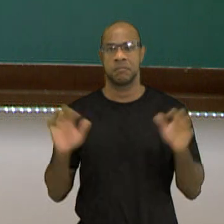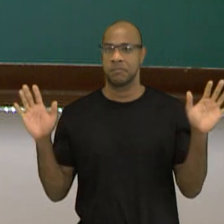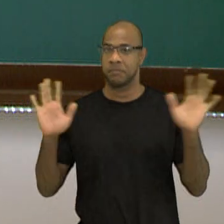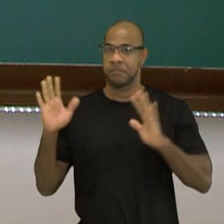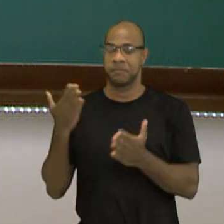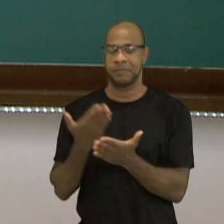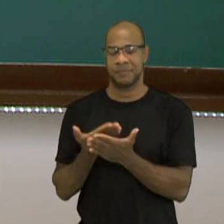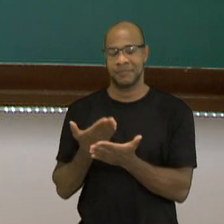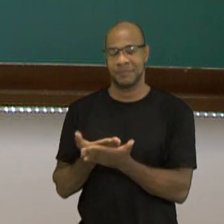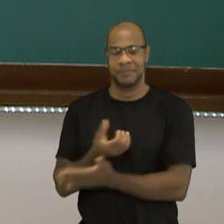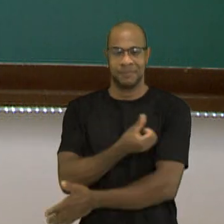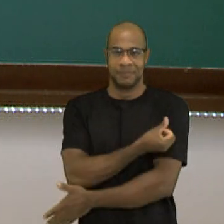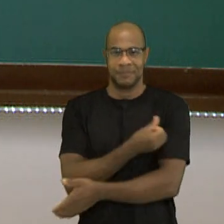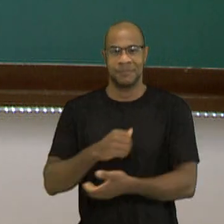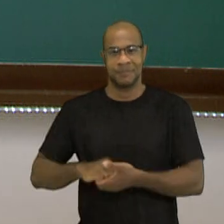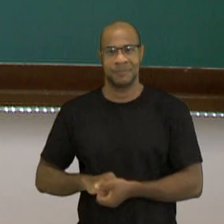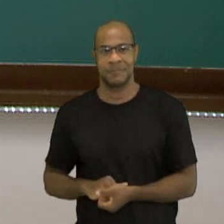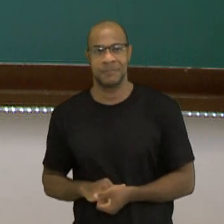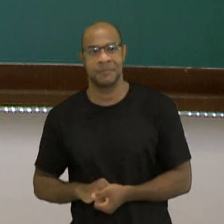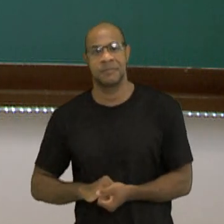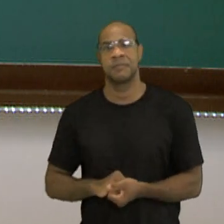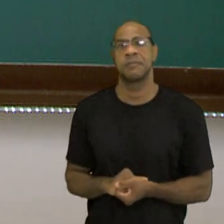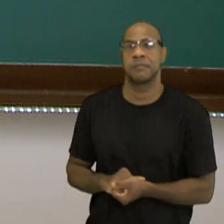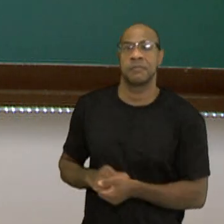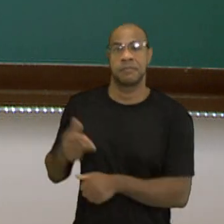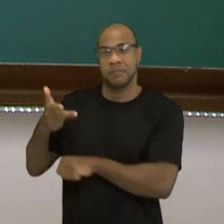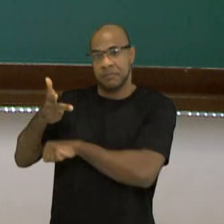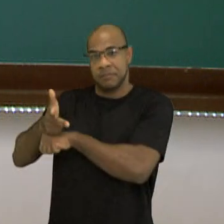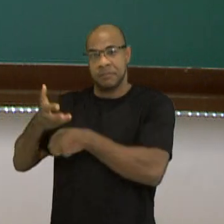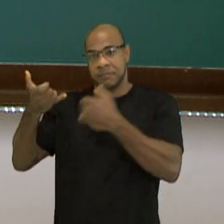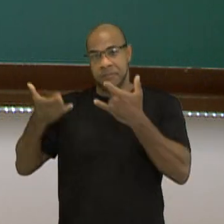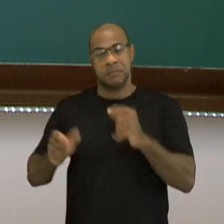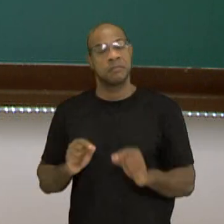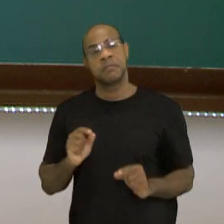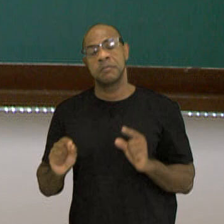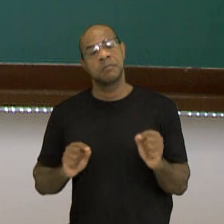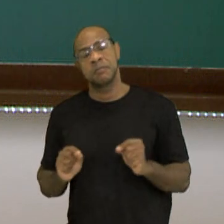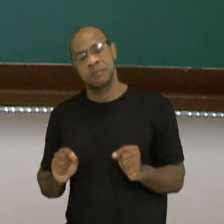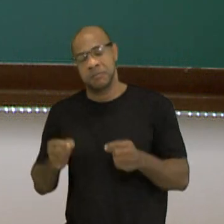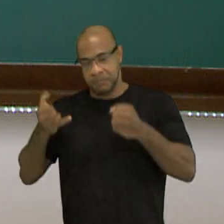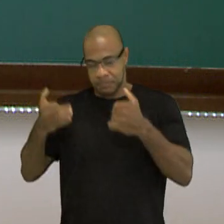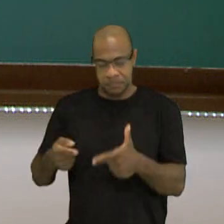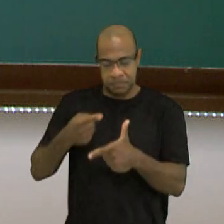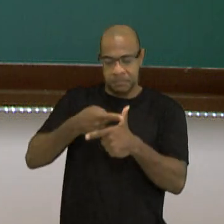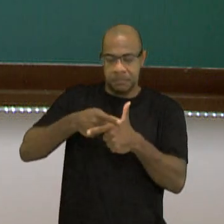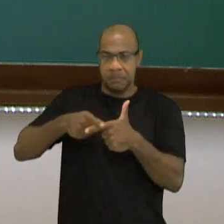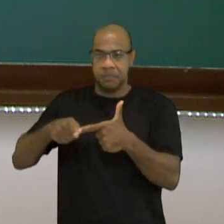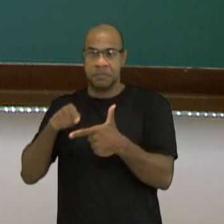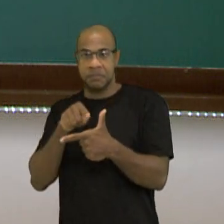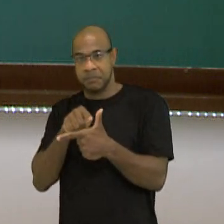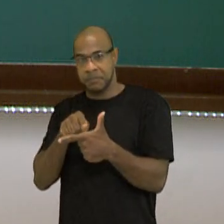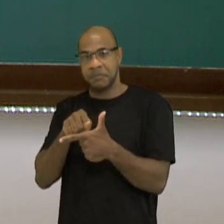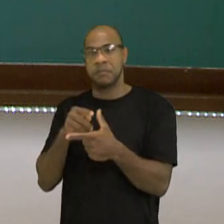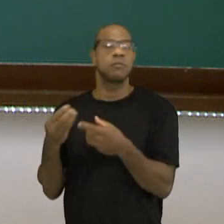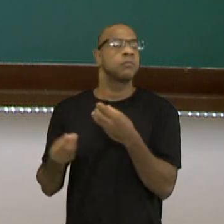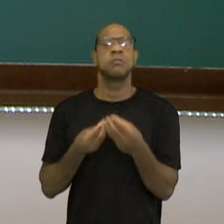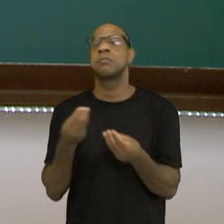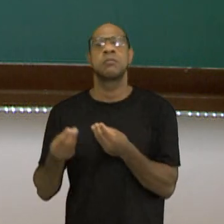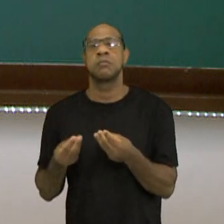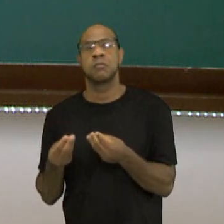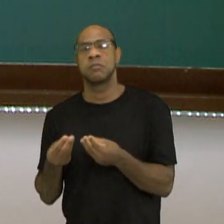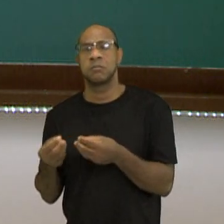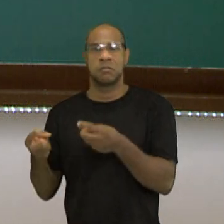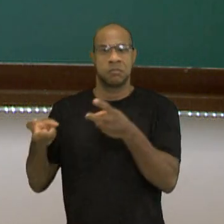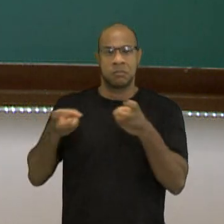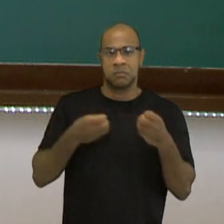Olá, estudantes do sexto ano, tudo bem? Nesse vídeo nós vamos falar sobre divisão e a gente vai ver como a gente pode usar